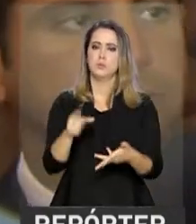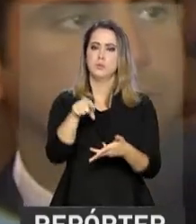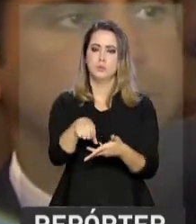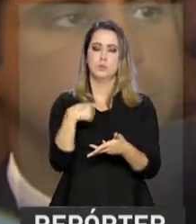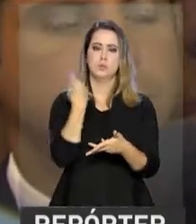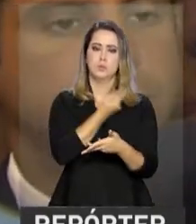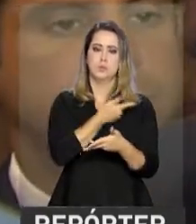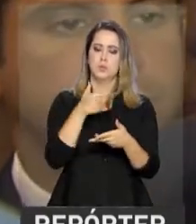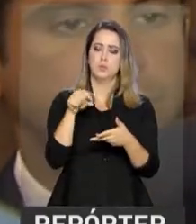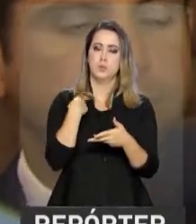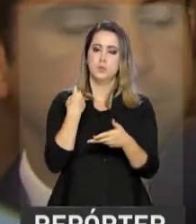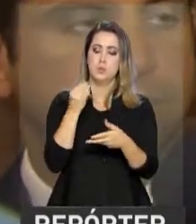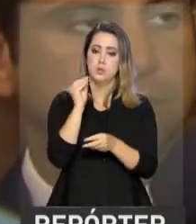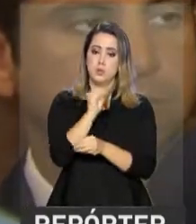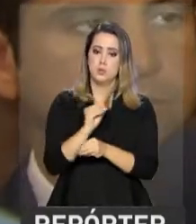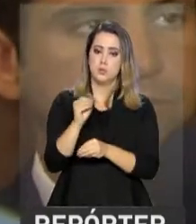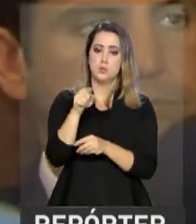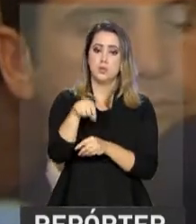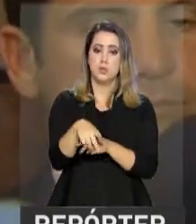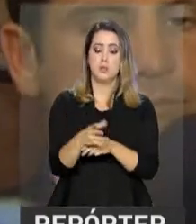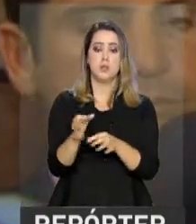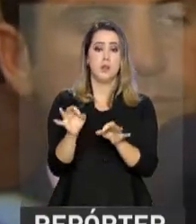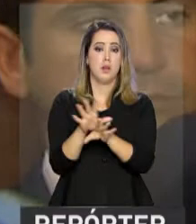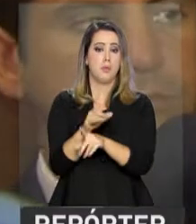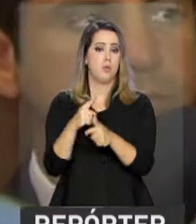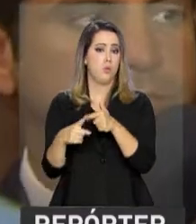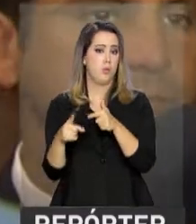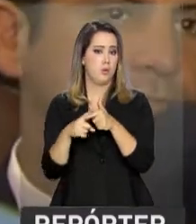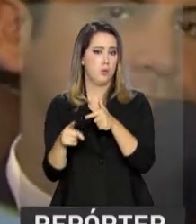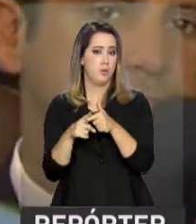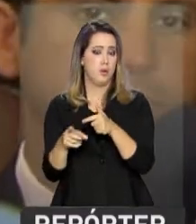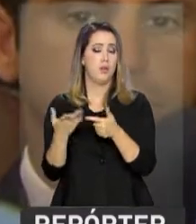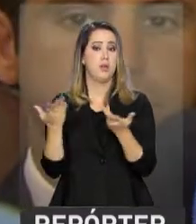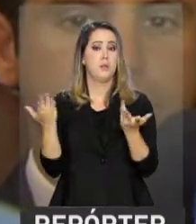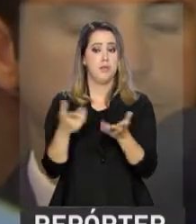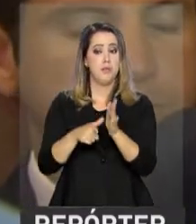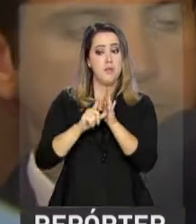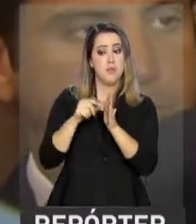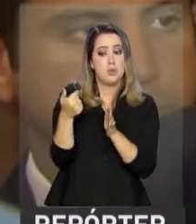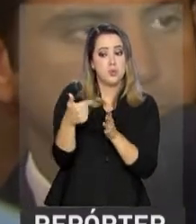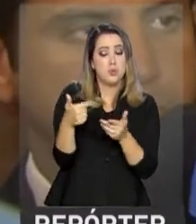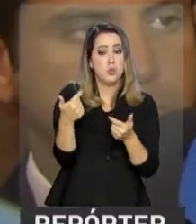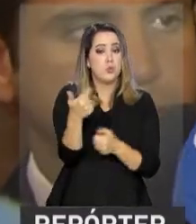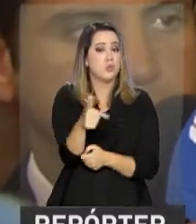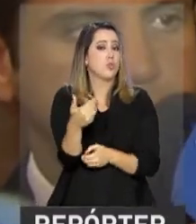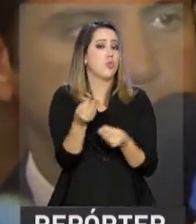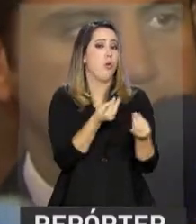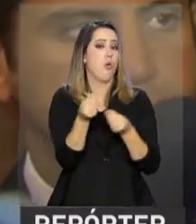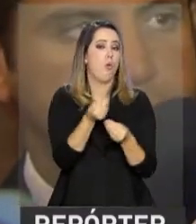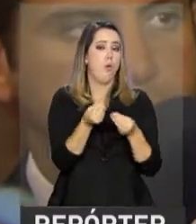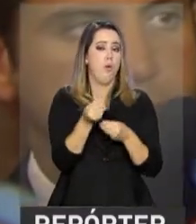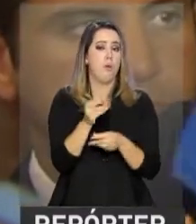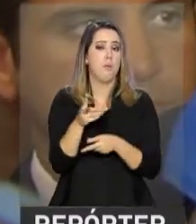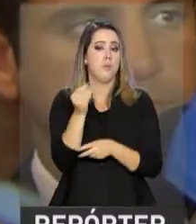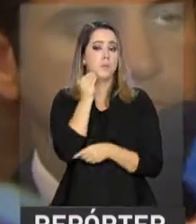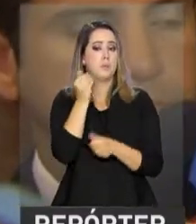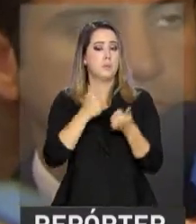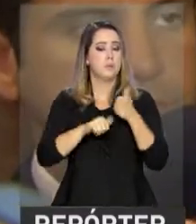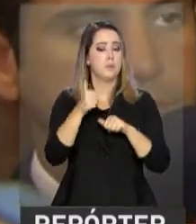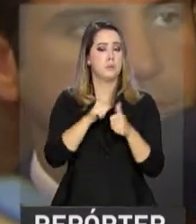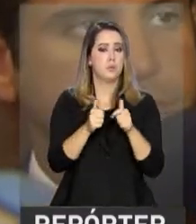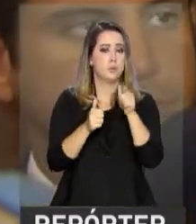estamos suprindo aqui uma falha do sistema, que é a estrutura para câncer de diagnóstico de próstata, e que